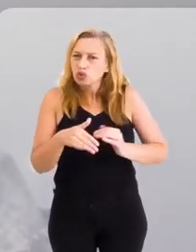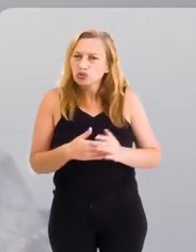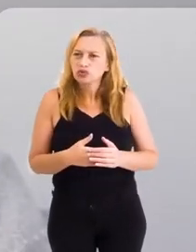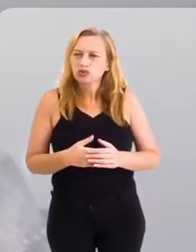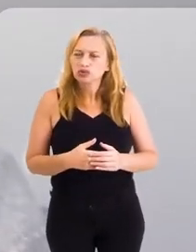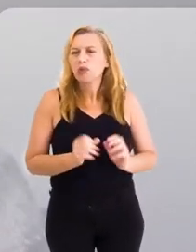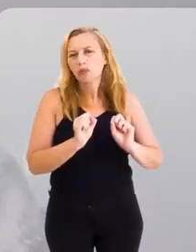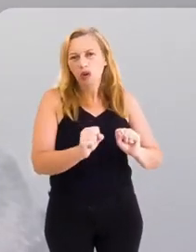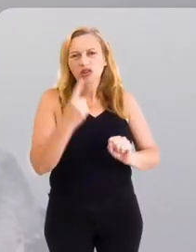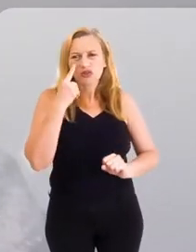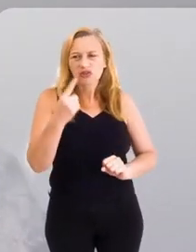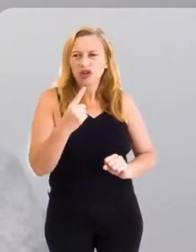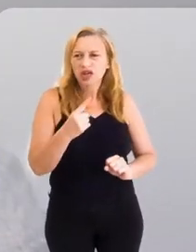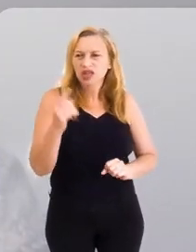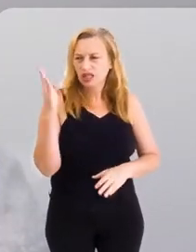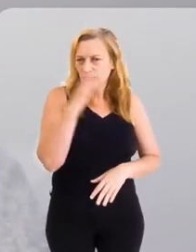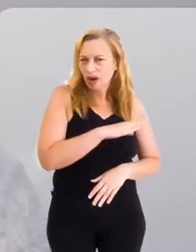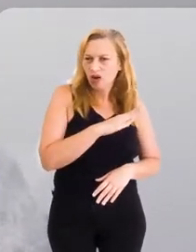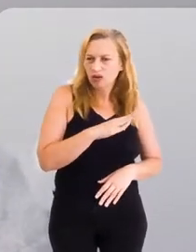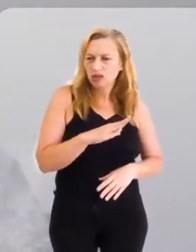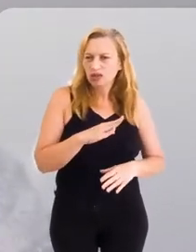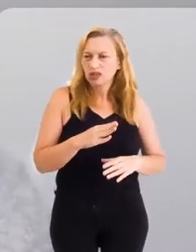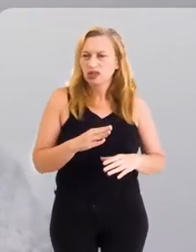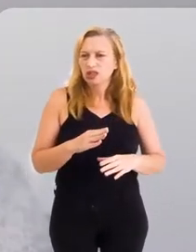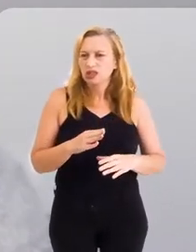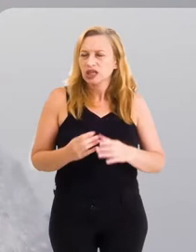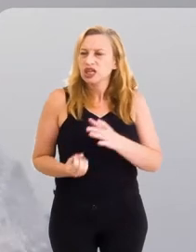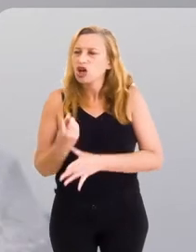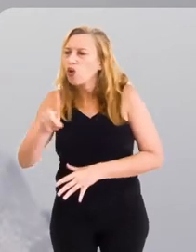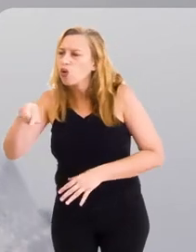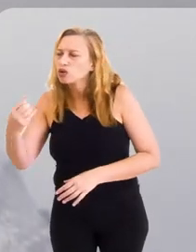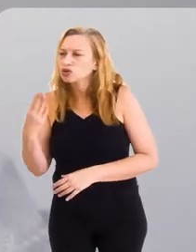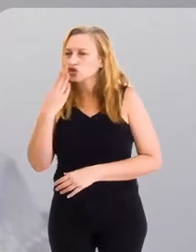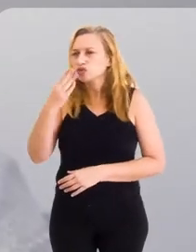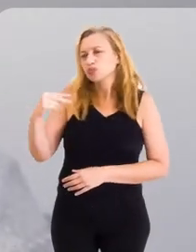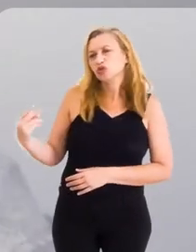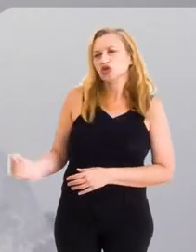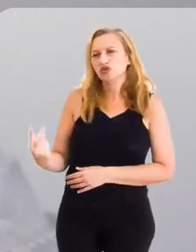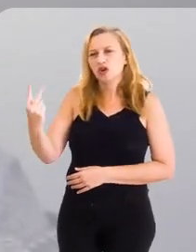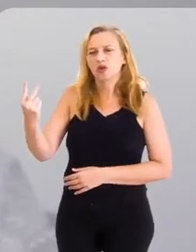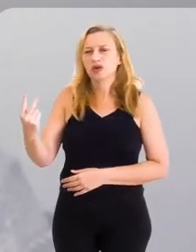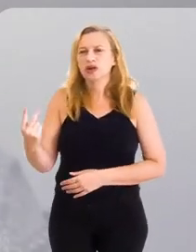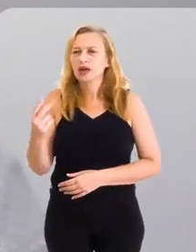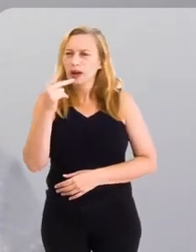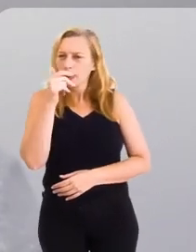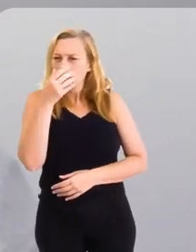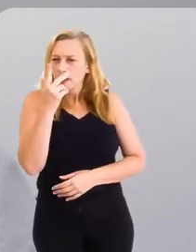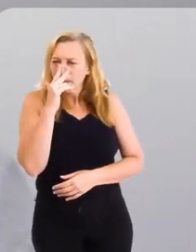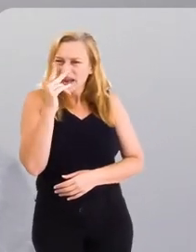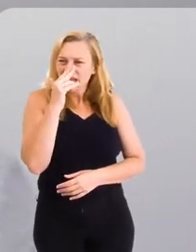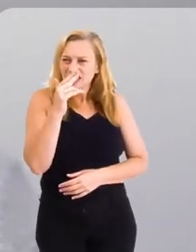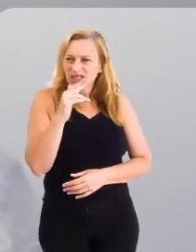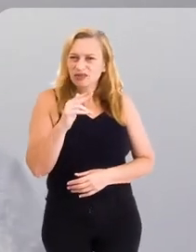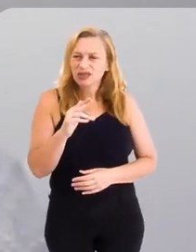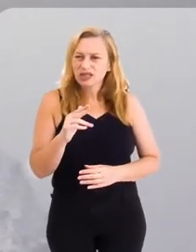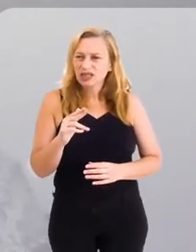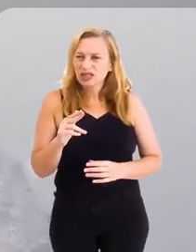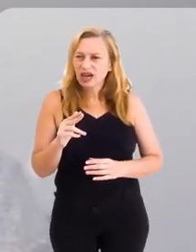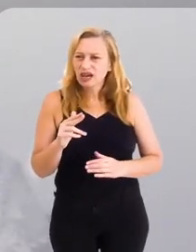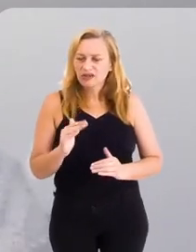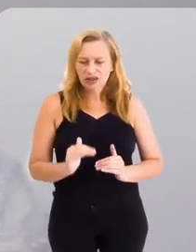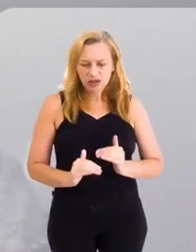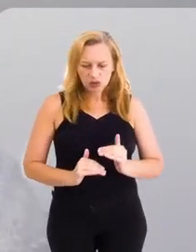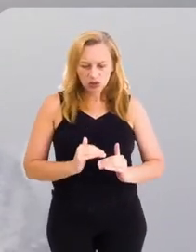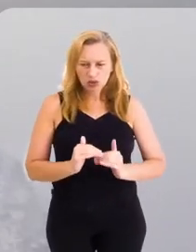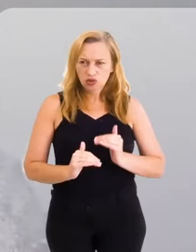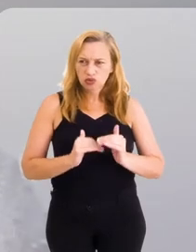da bondade. Todos eles. Você pode ver que da bondade nascem todos os outros valores humanos. É como se você estivesse subindo uma pirâmide.